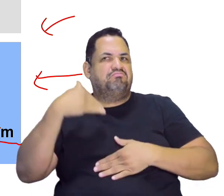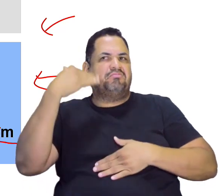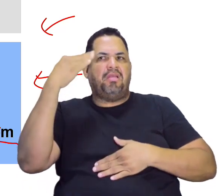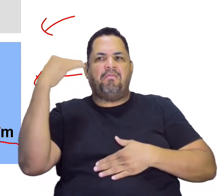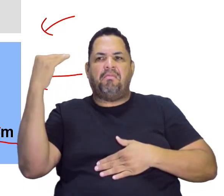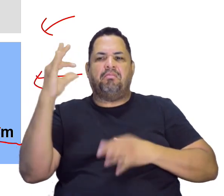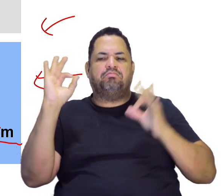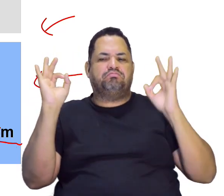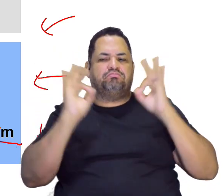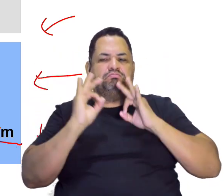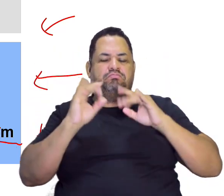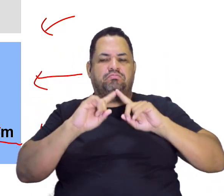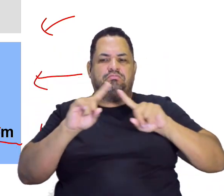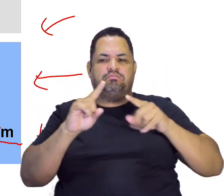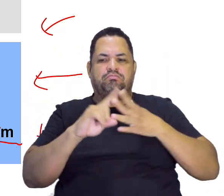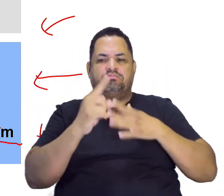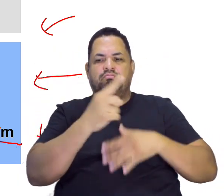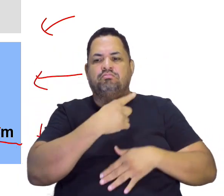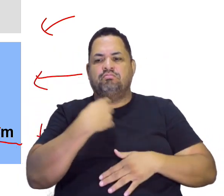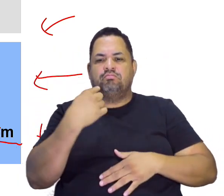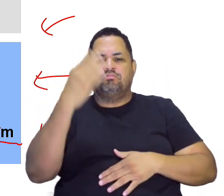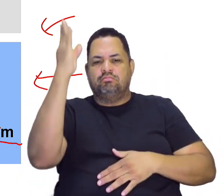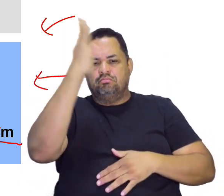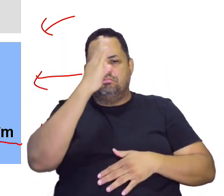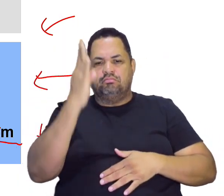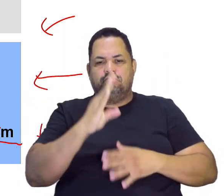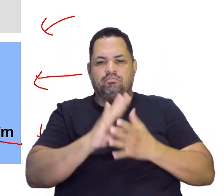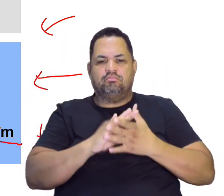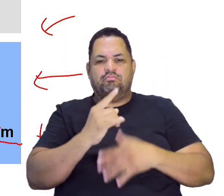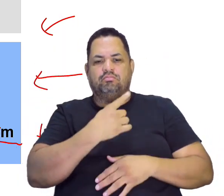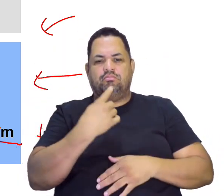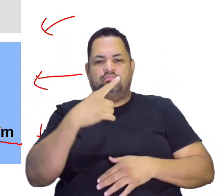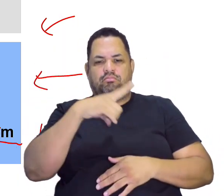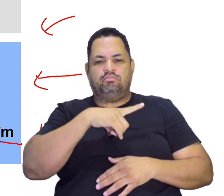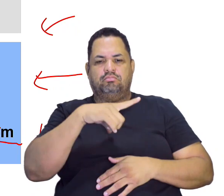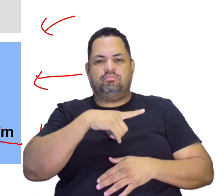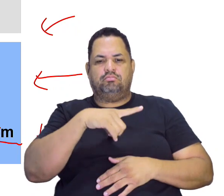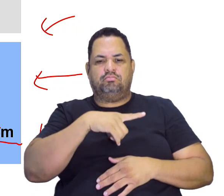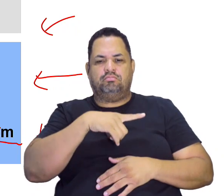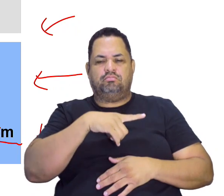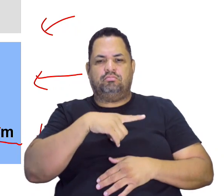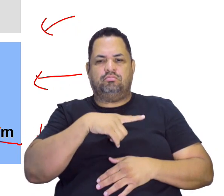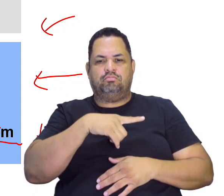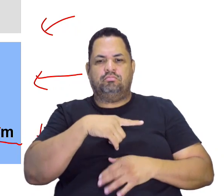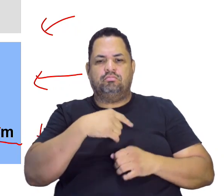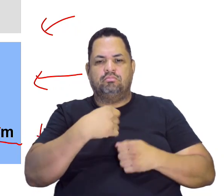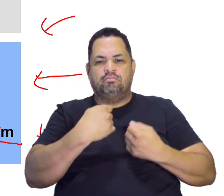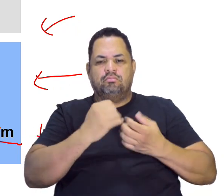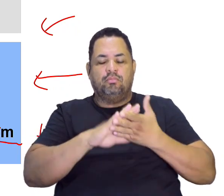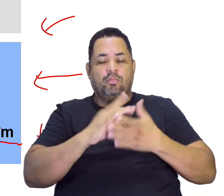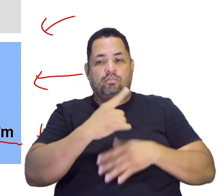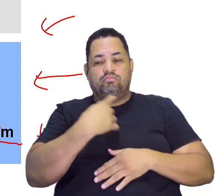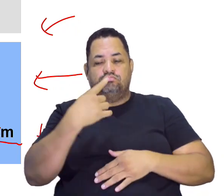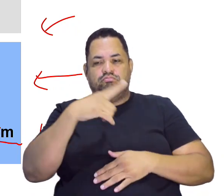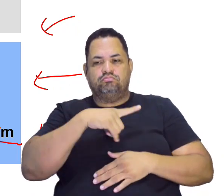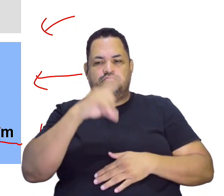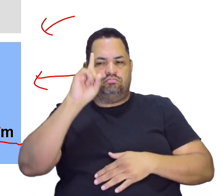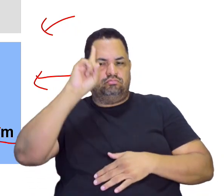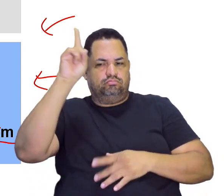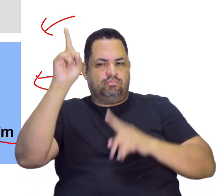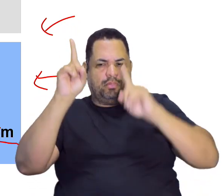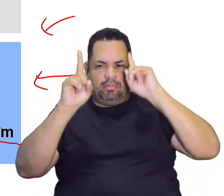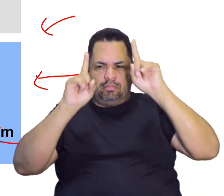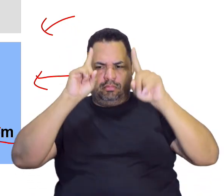todos eles são Geniais aí mas nós somos brasileiros nós também temos nós também temos criatividade também temos